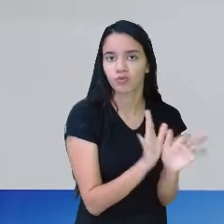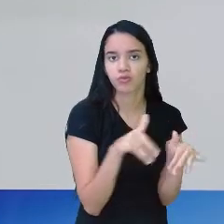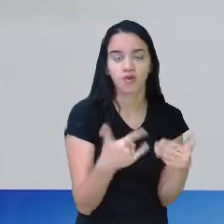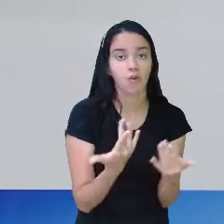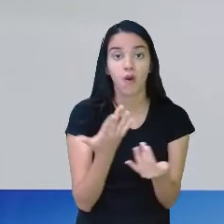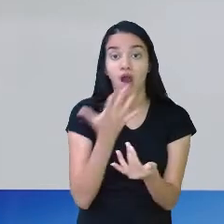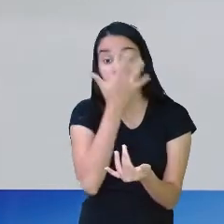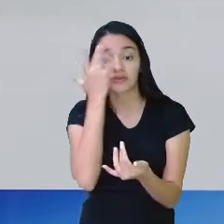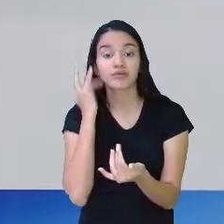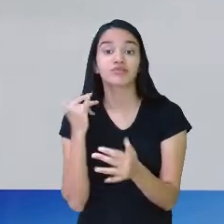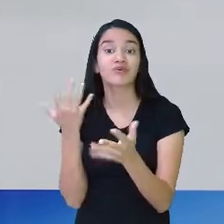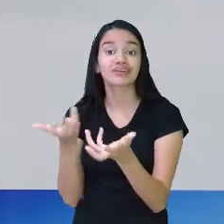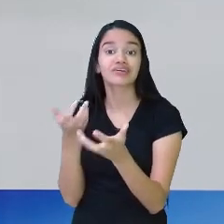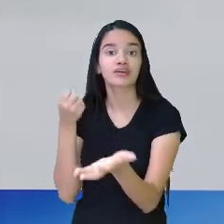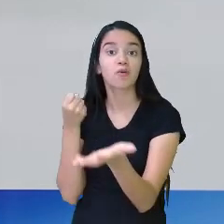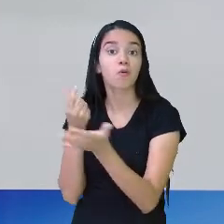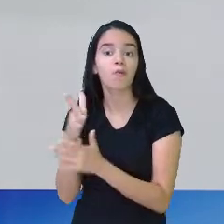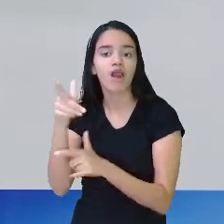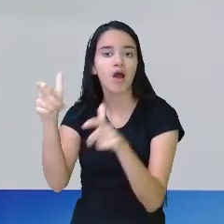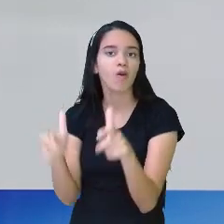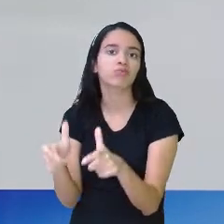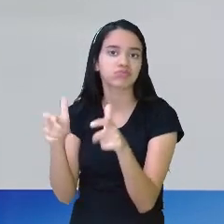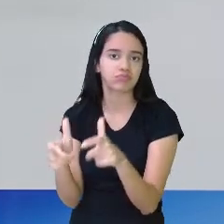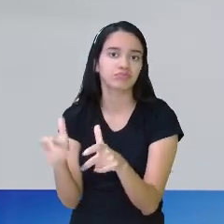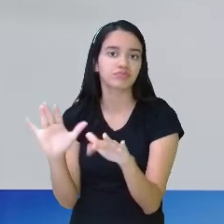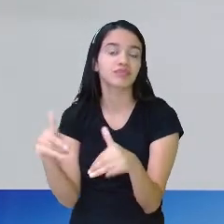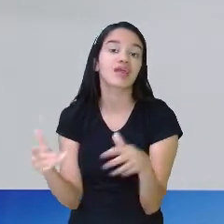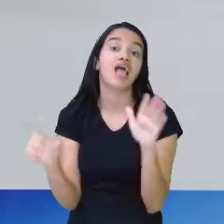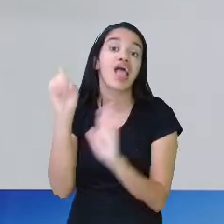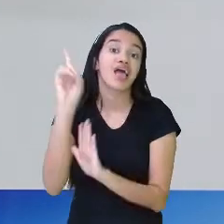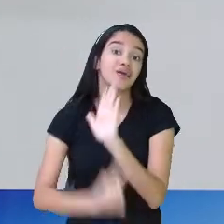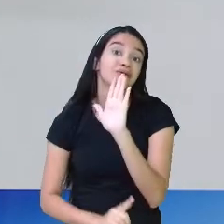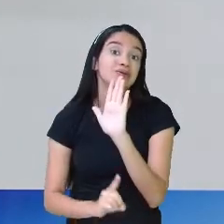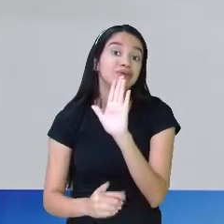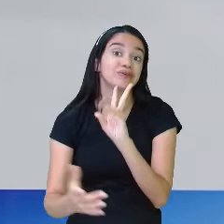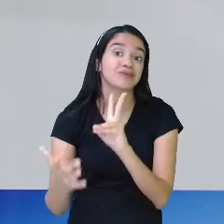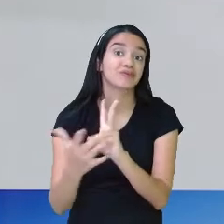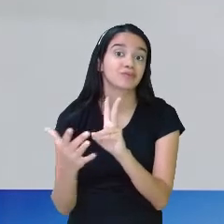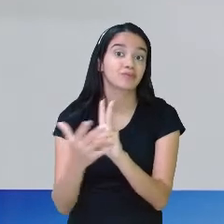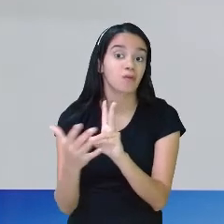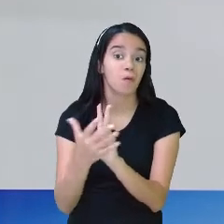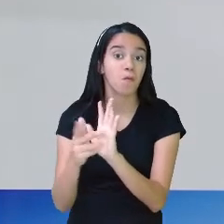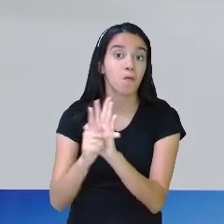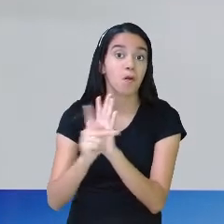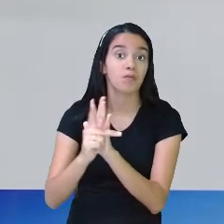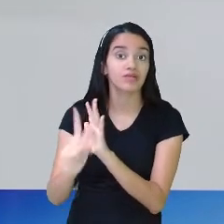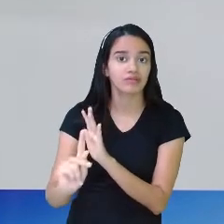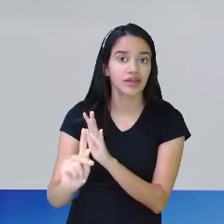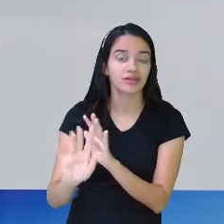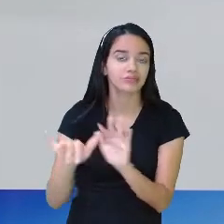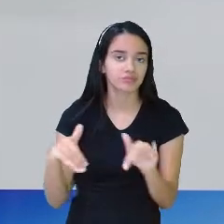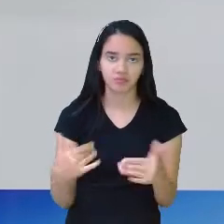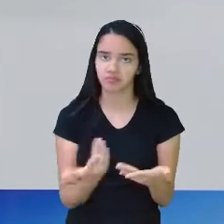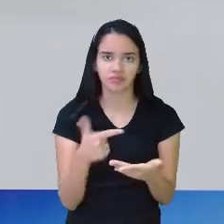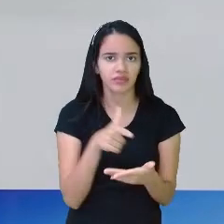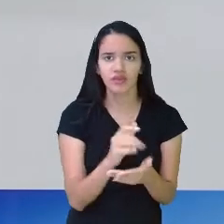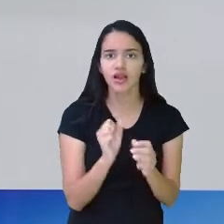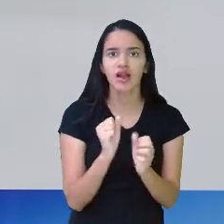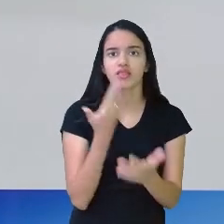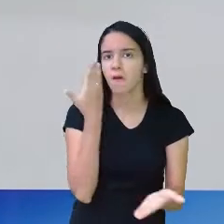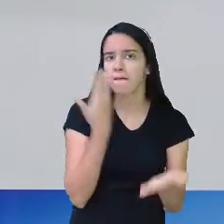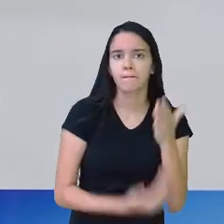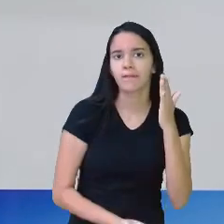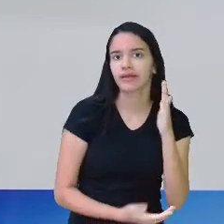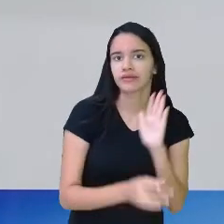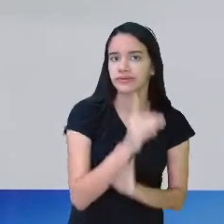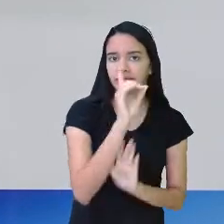queiram comprar aquele local, tá? E é direito dos índios, e significa que eles não caducam, que eles não perdem